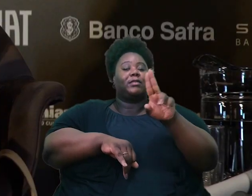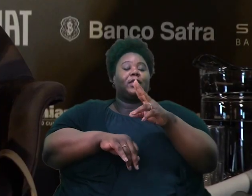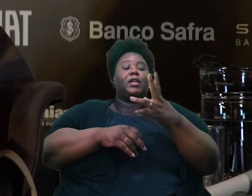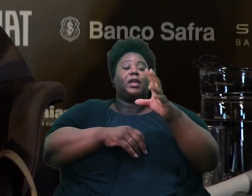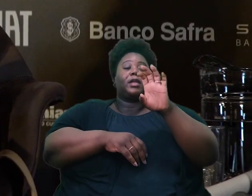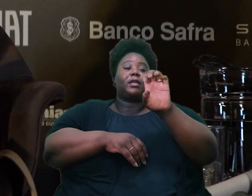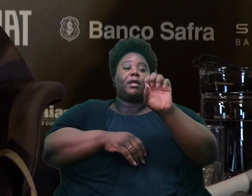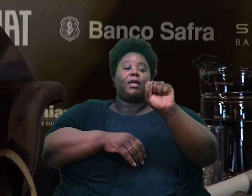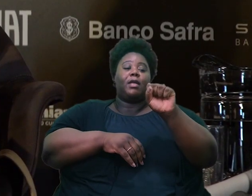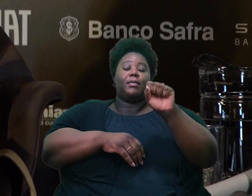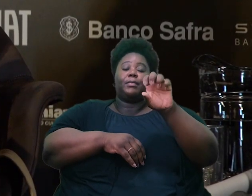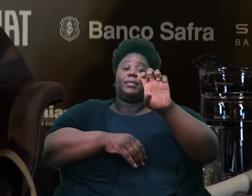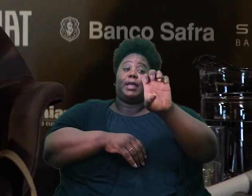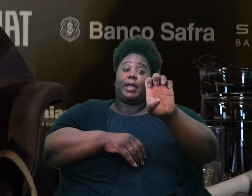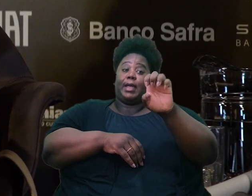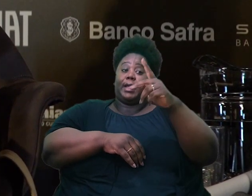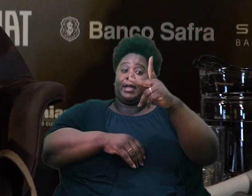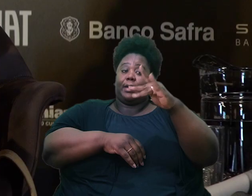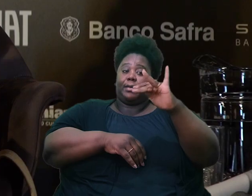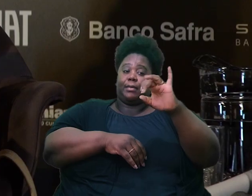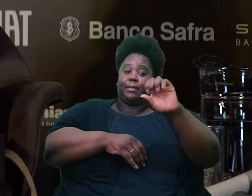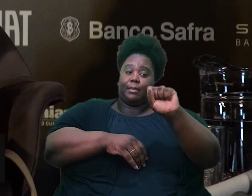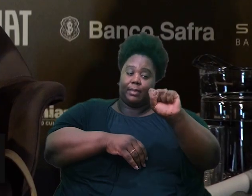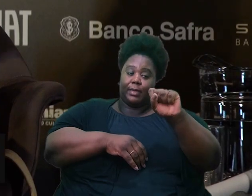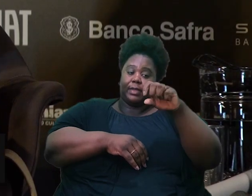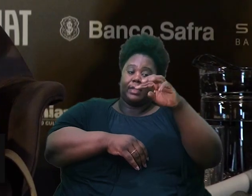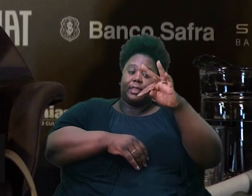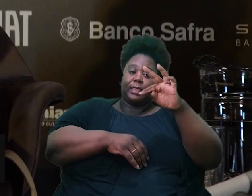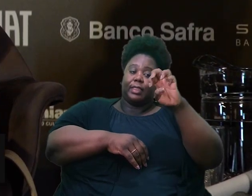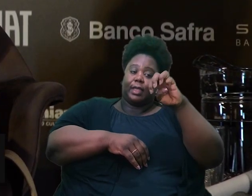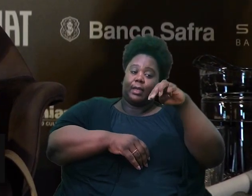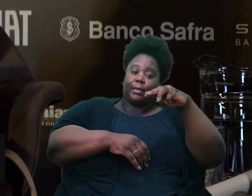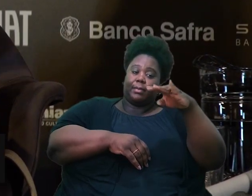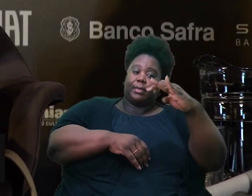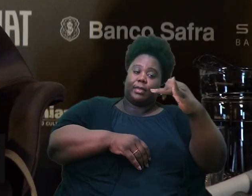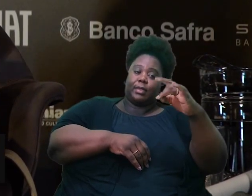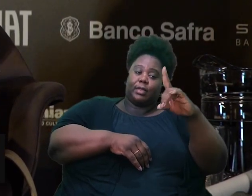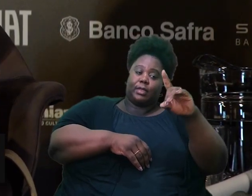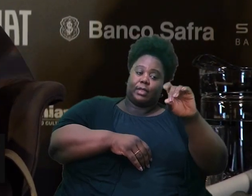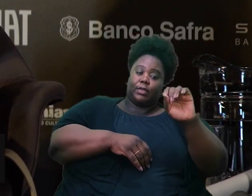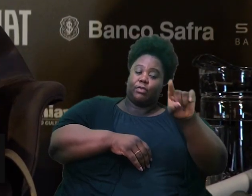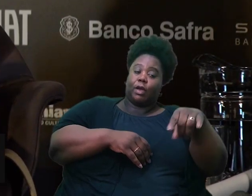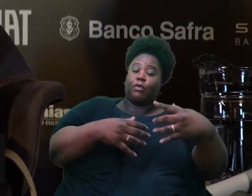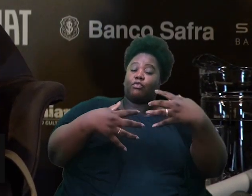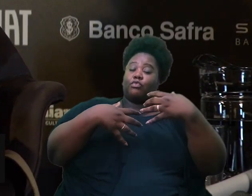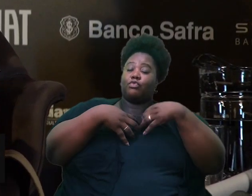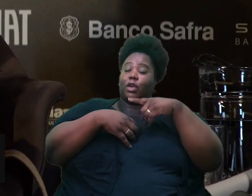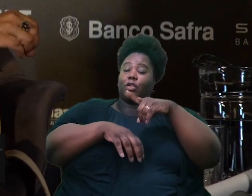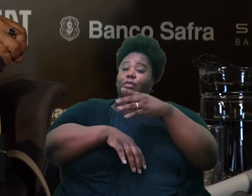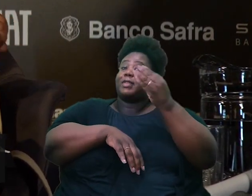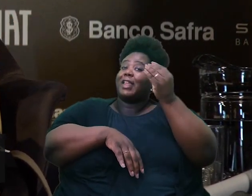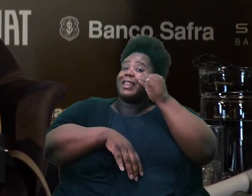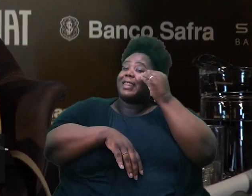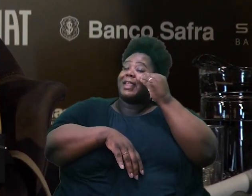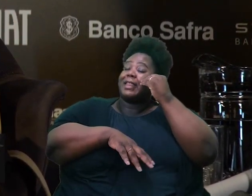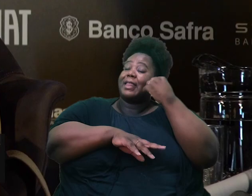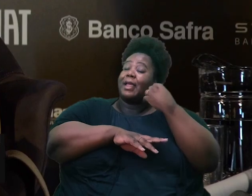epistemicídio. O epistemicídio é um dos modos de você tentar